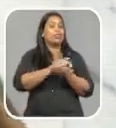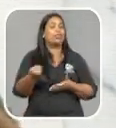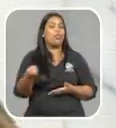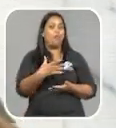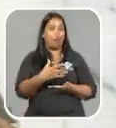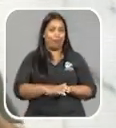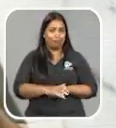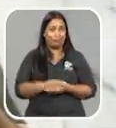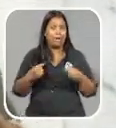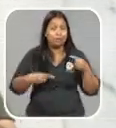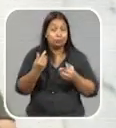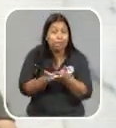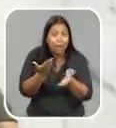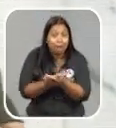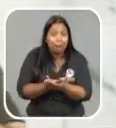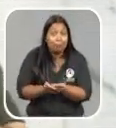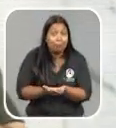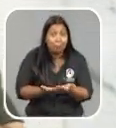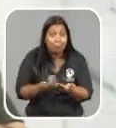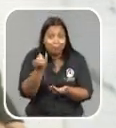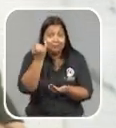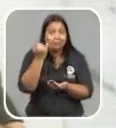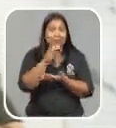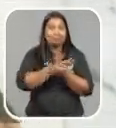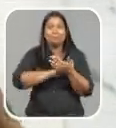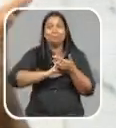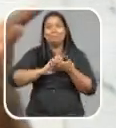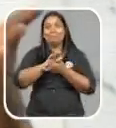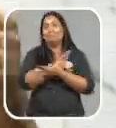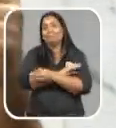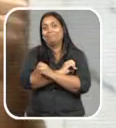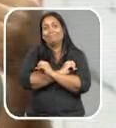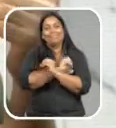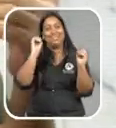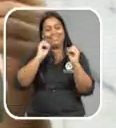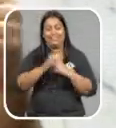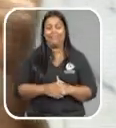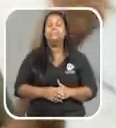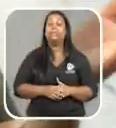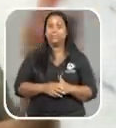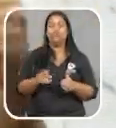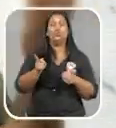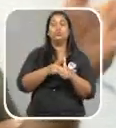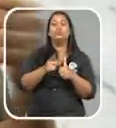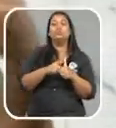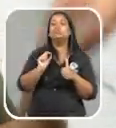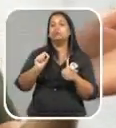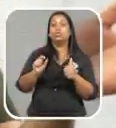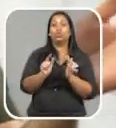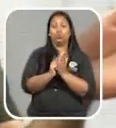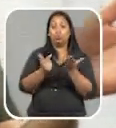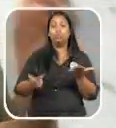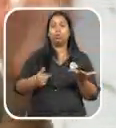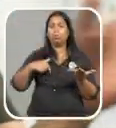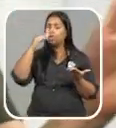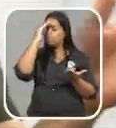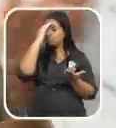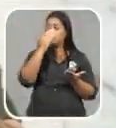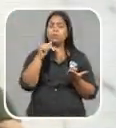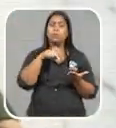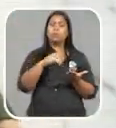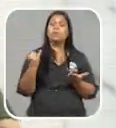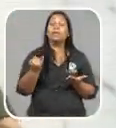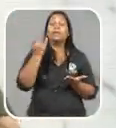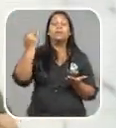quero juntar dois temas. Um dos jornais da cidade, que eu tenho muito respeito pela importância cultural, política, social que ele tem na cidade, que é o